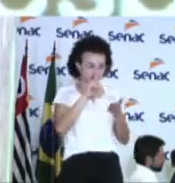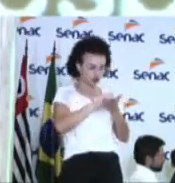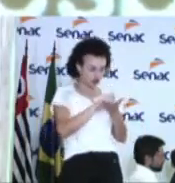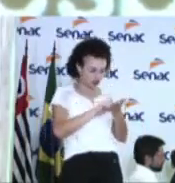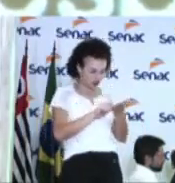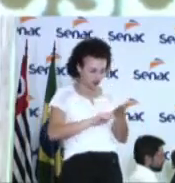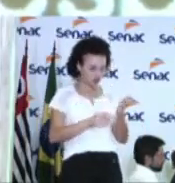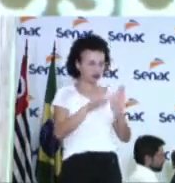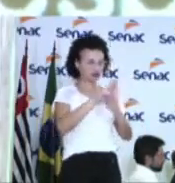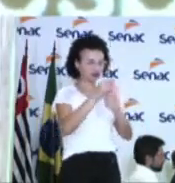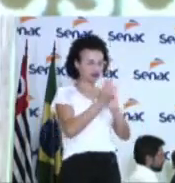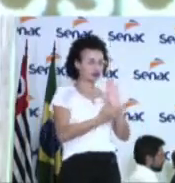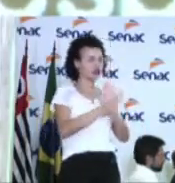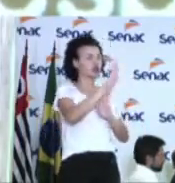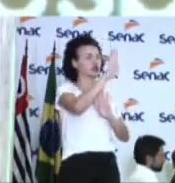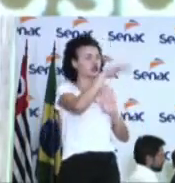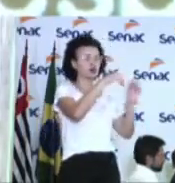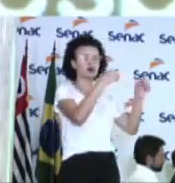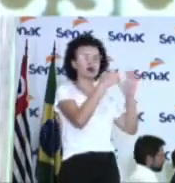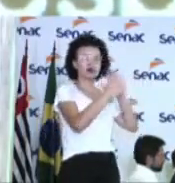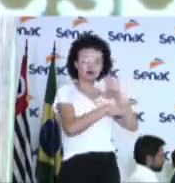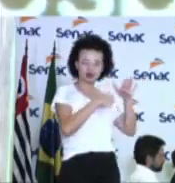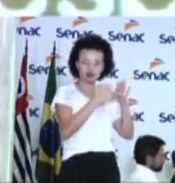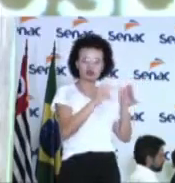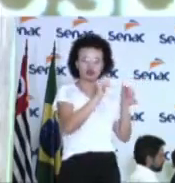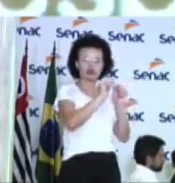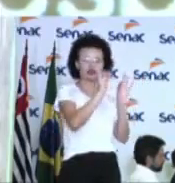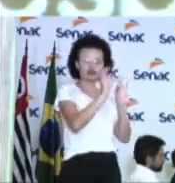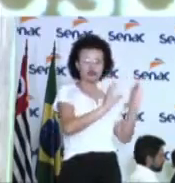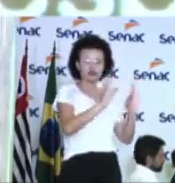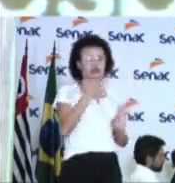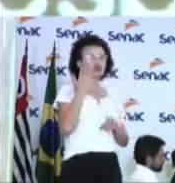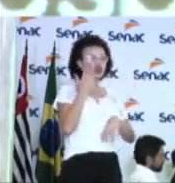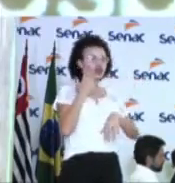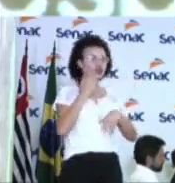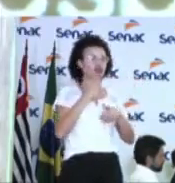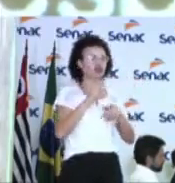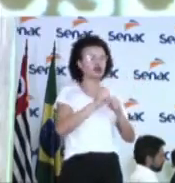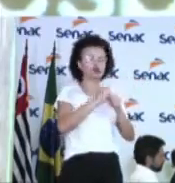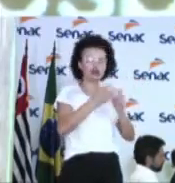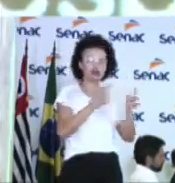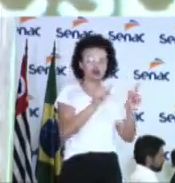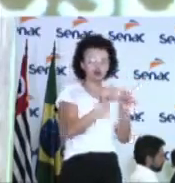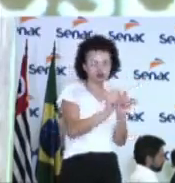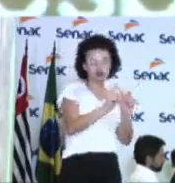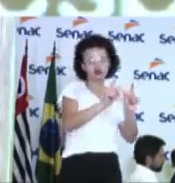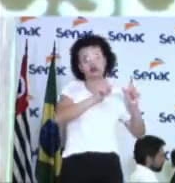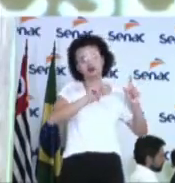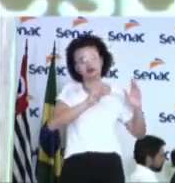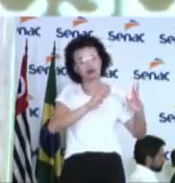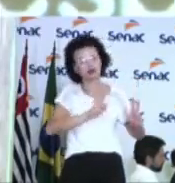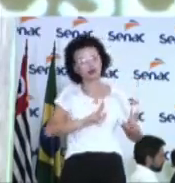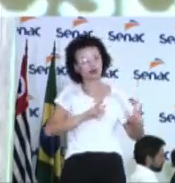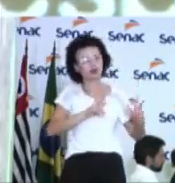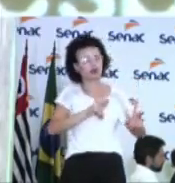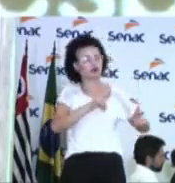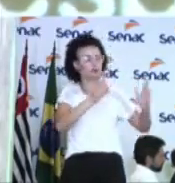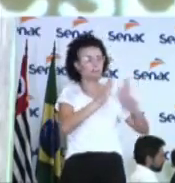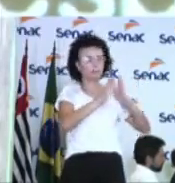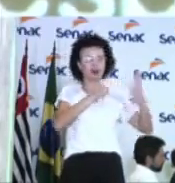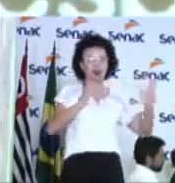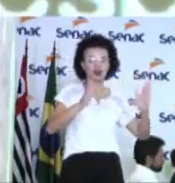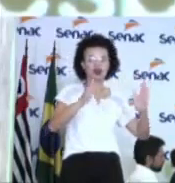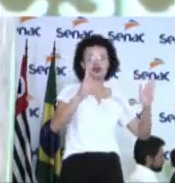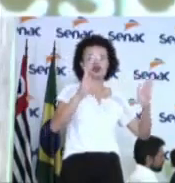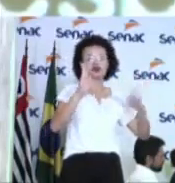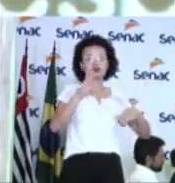roteirizou, chamou o produtor e produziu. Por mais que são conteúdos densos, maiores, enfim, eu acho que ainda acaba tendo, às vezes, o mesmo